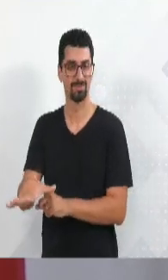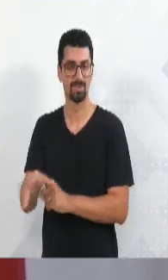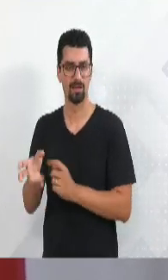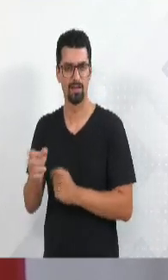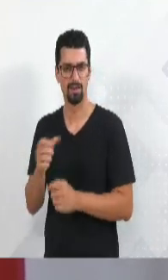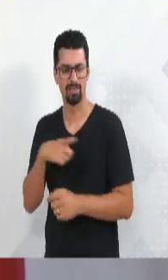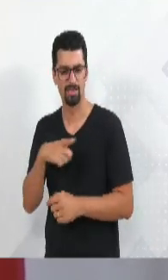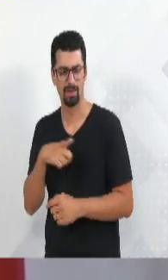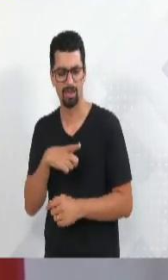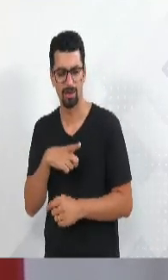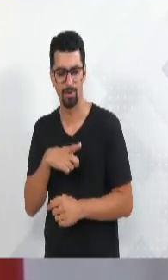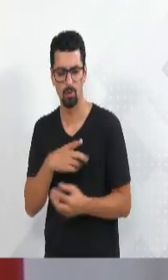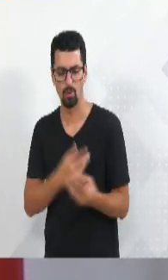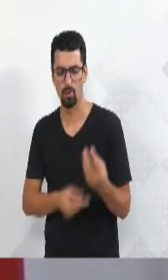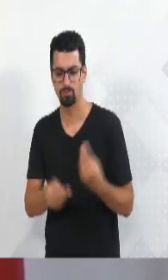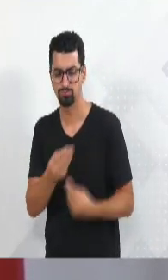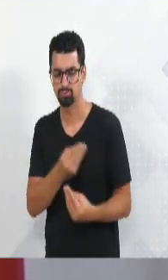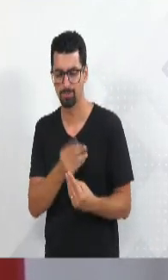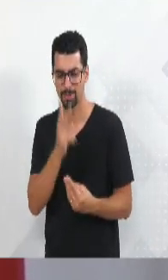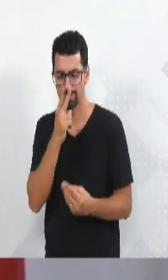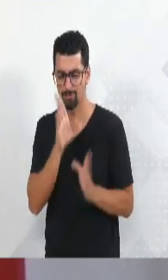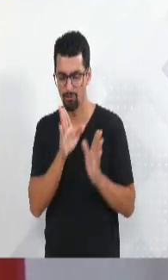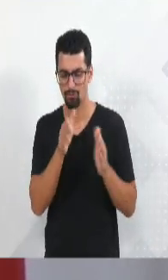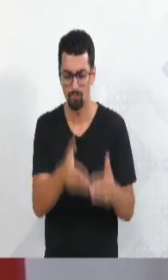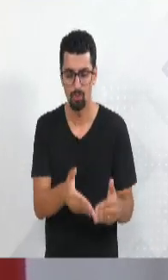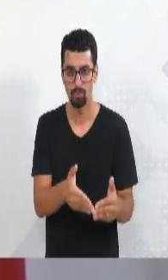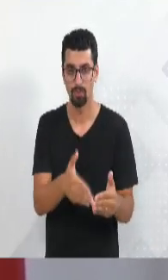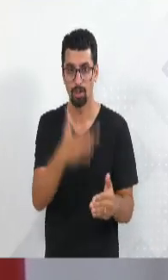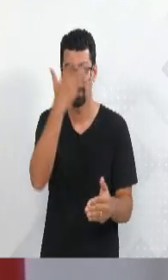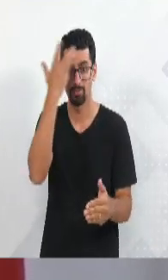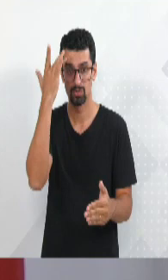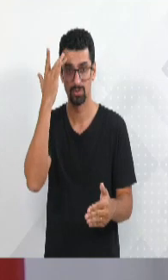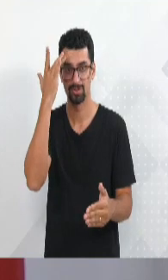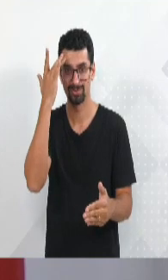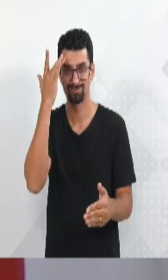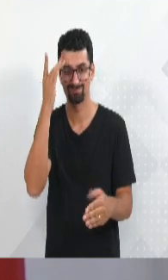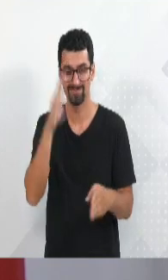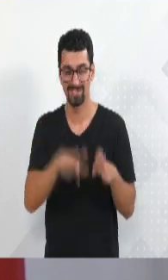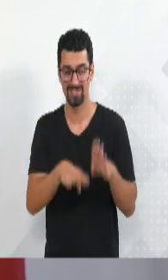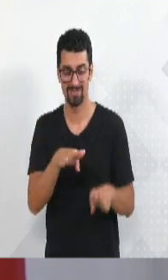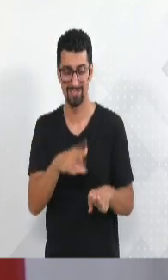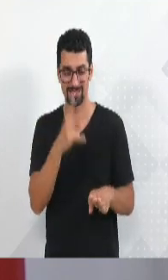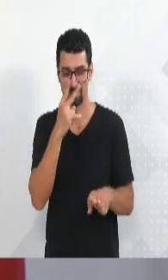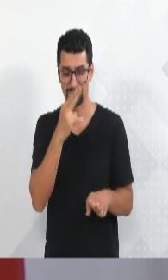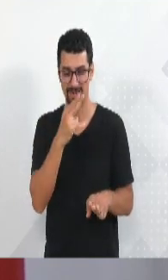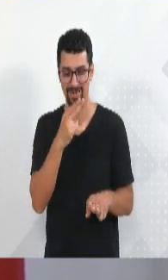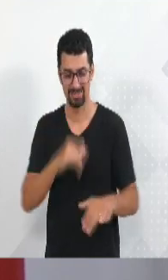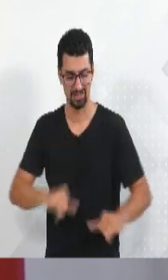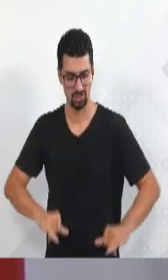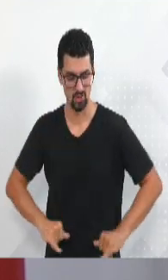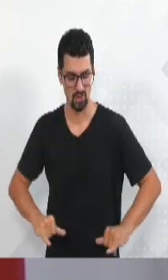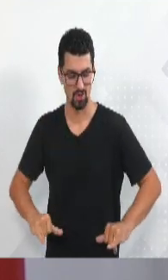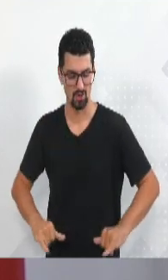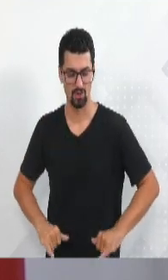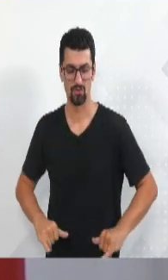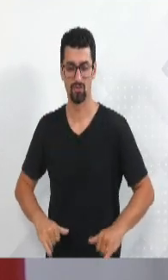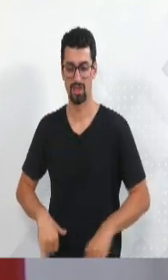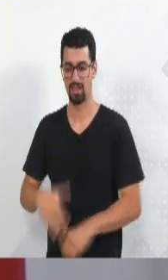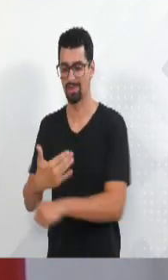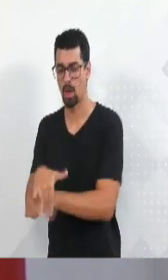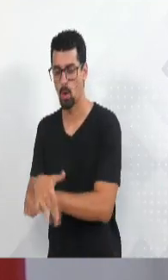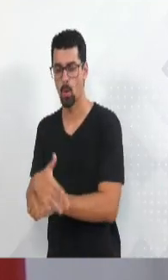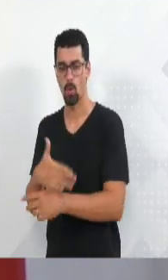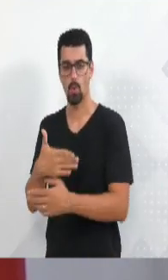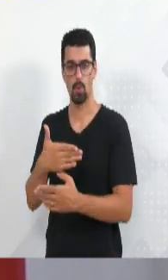voltado para aqueles que muitas vezes são tão chicoteados lá na rua pela imprensa